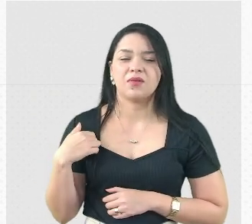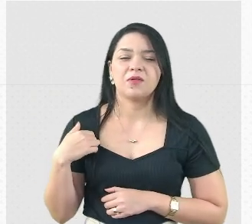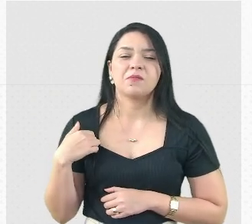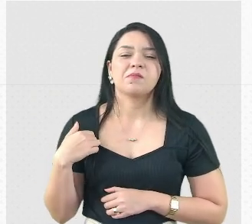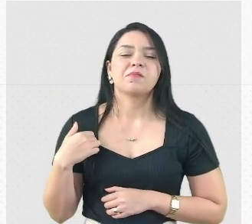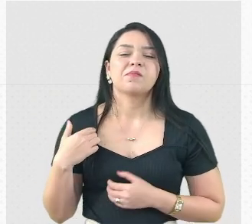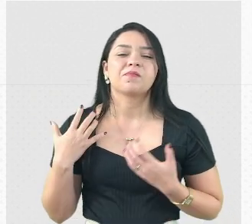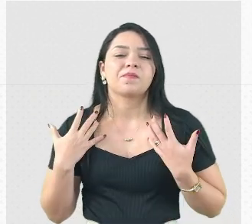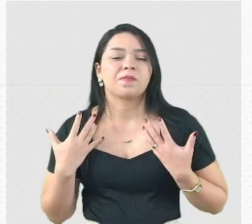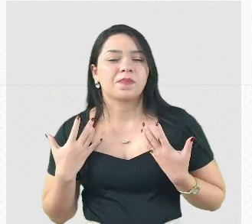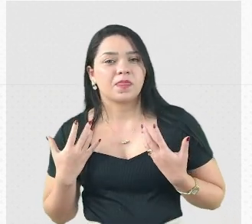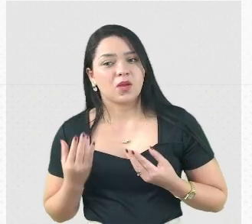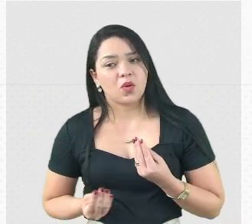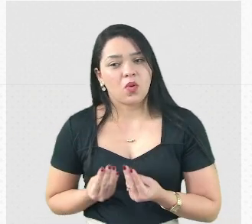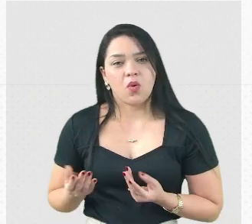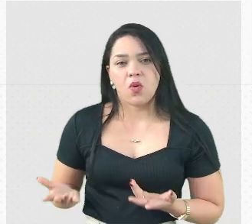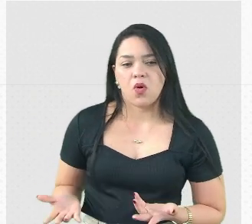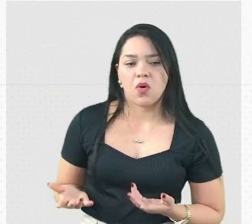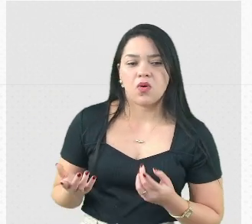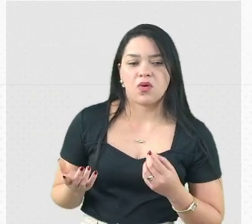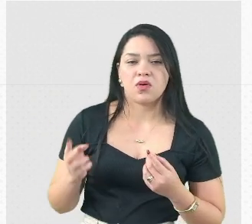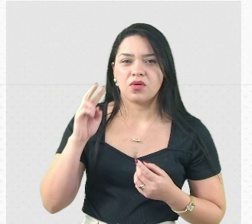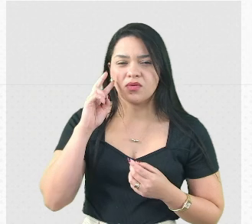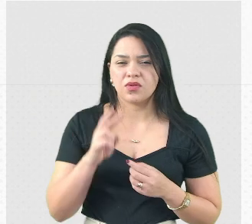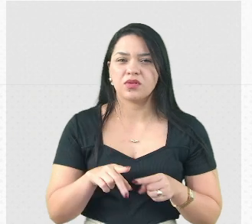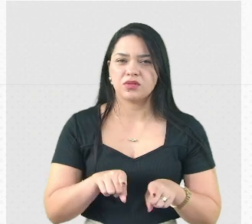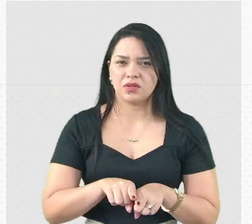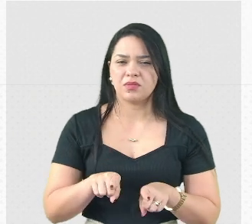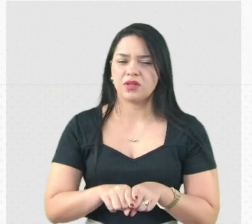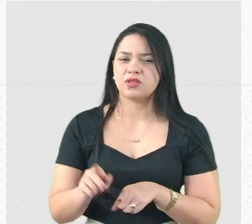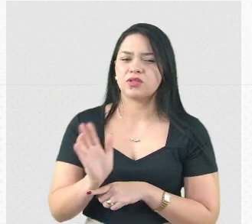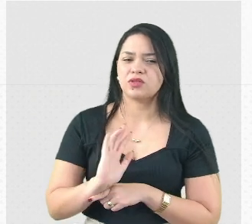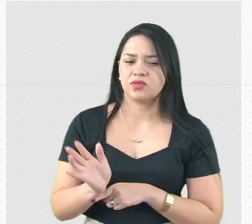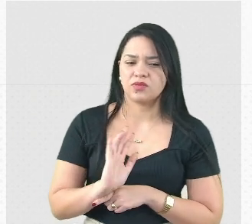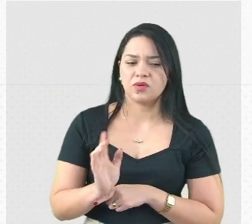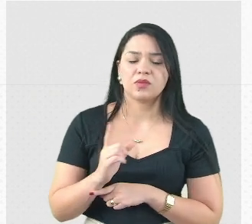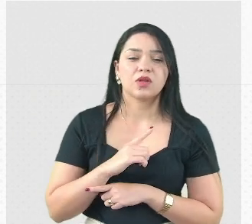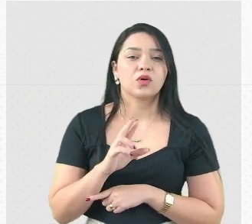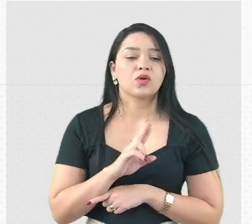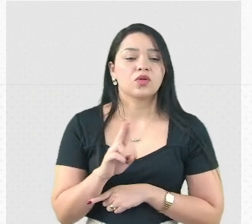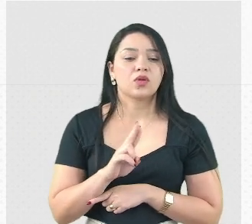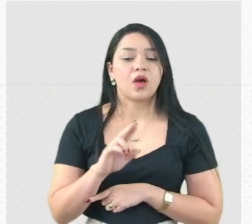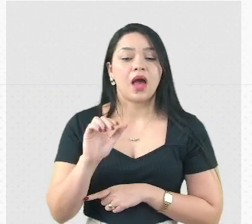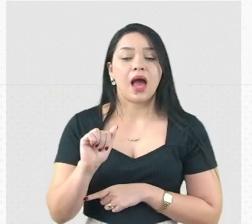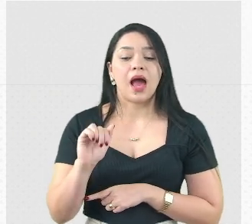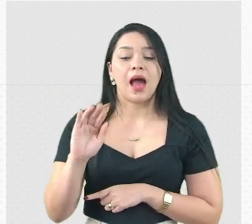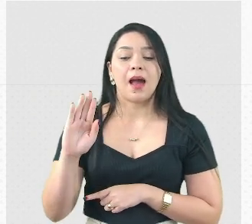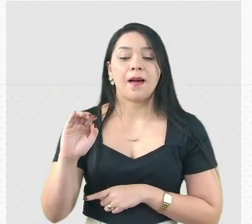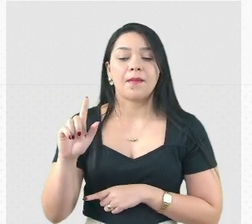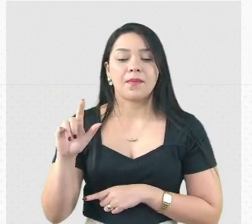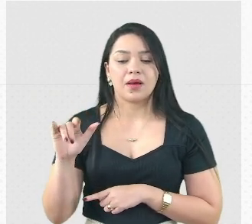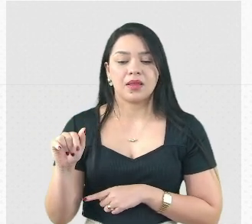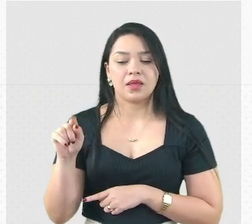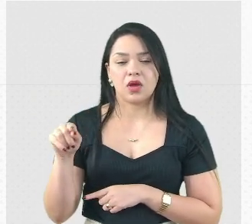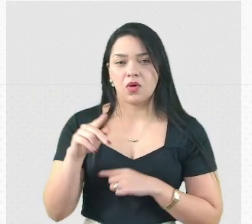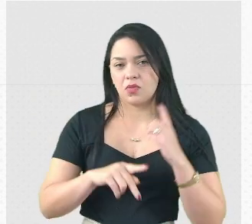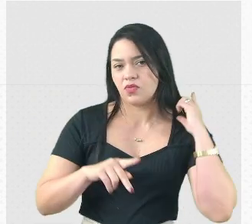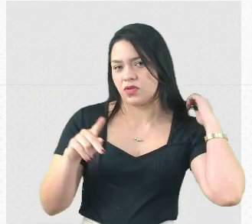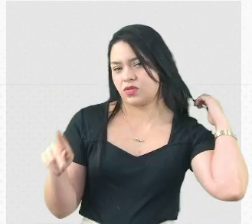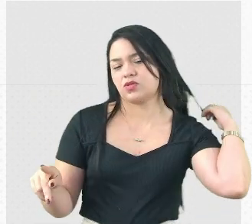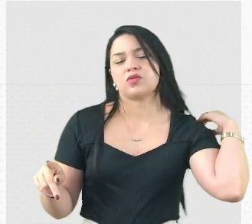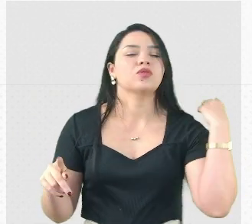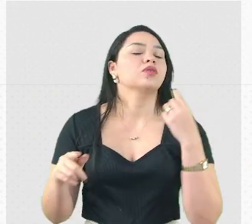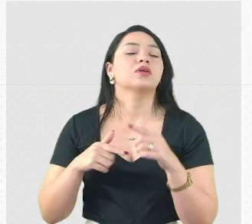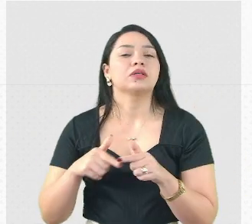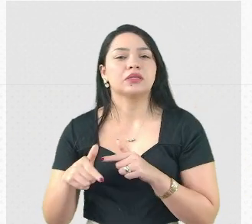sedentário. Se vocês não assistiram, eu até faço uma indicação de um filme. Existe um filme chamado A Baleia, que é um professor que ele